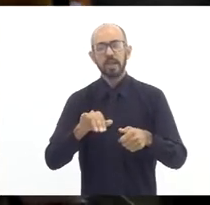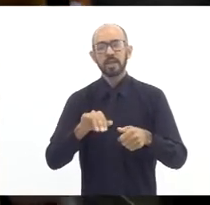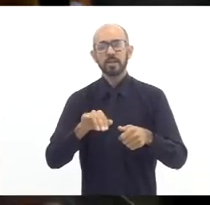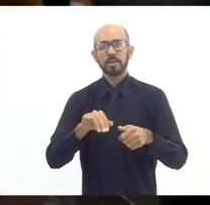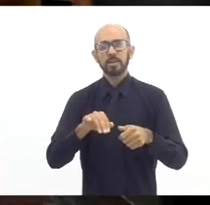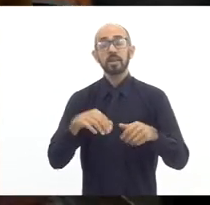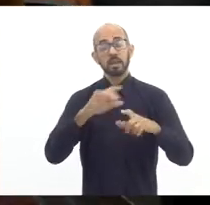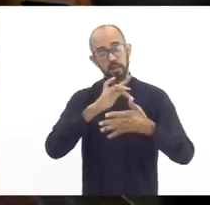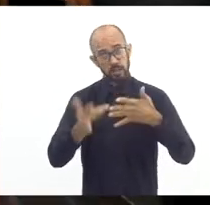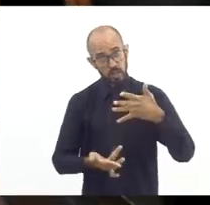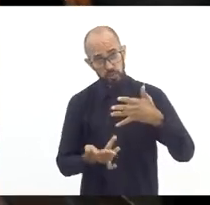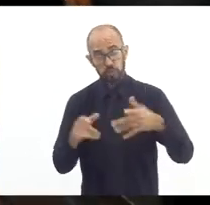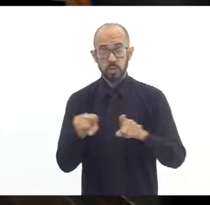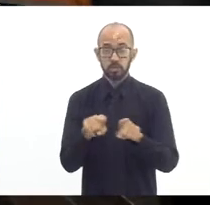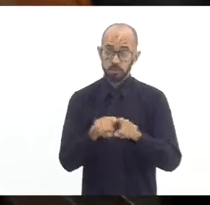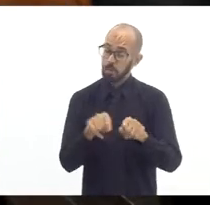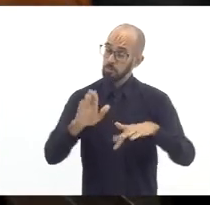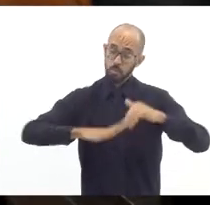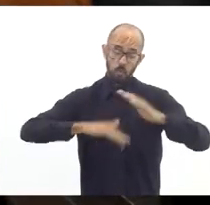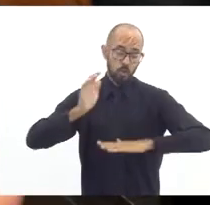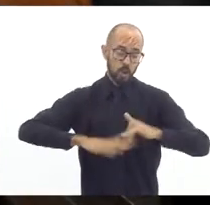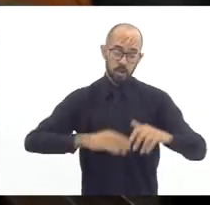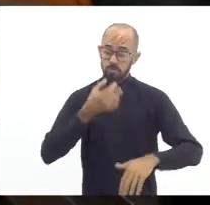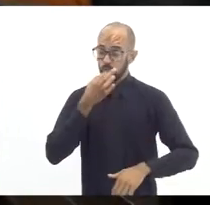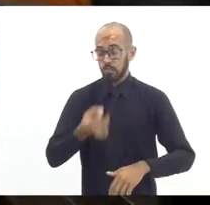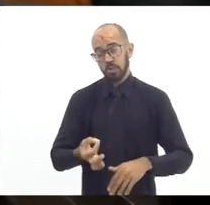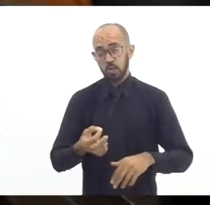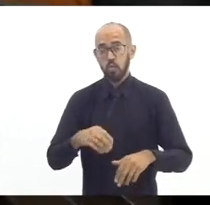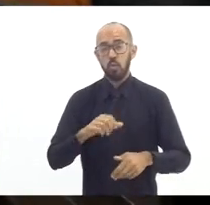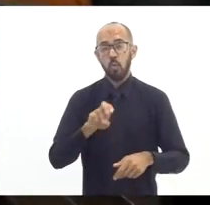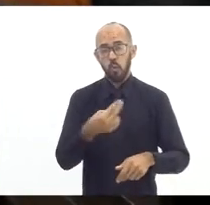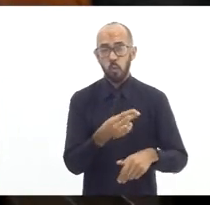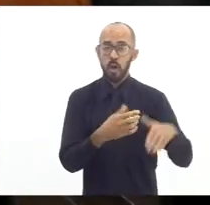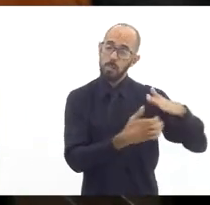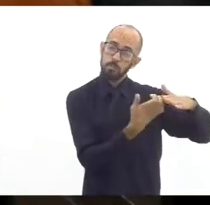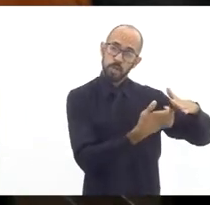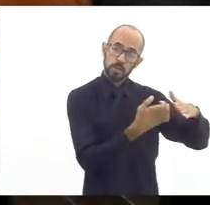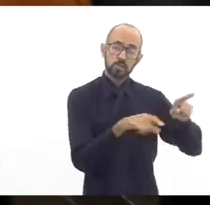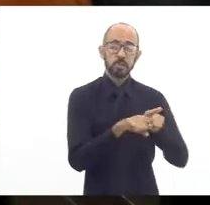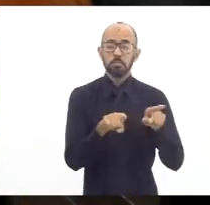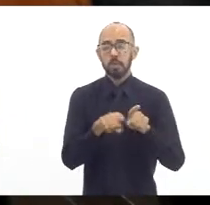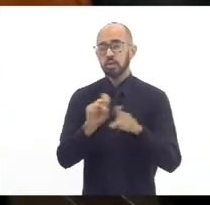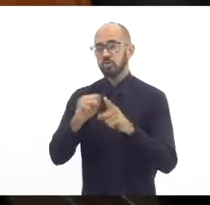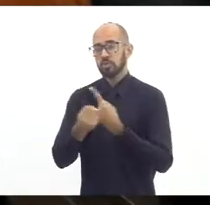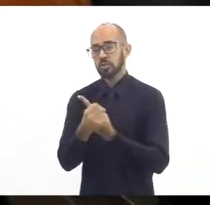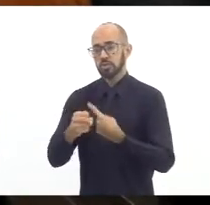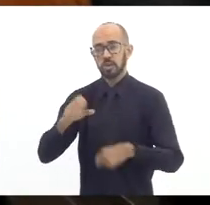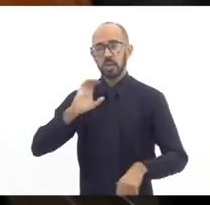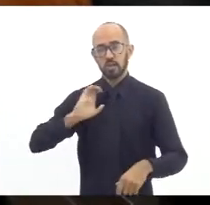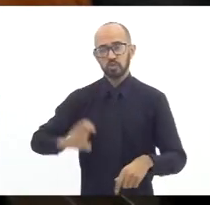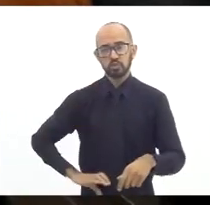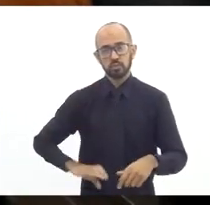para que qualquer um possa se manifestar, tanto concessionária e a sociedade civil organizada.